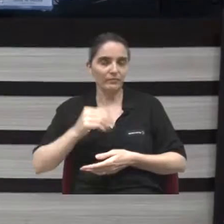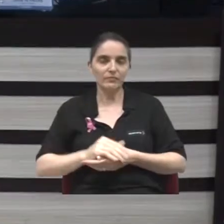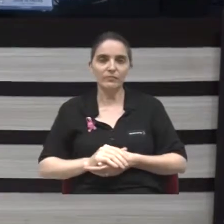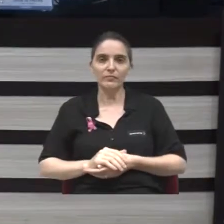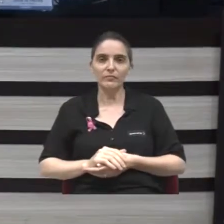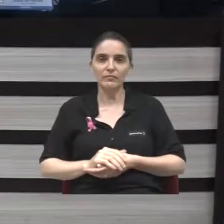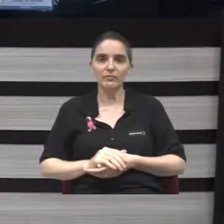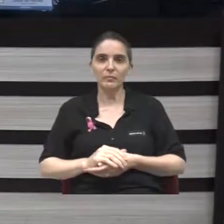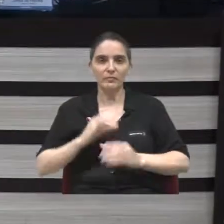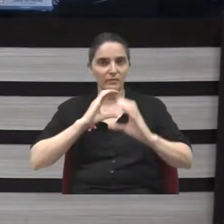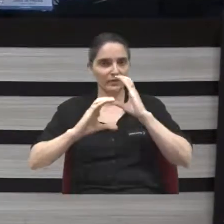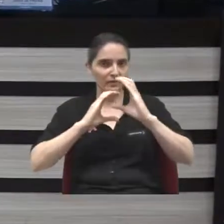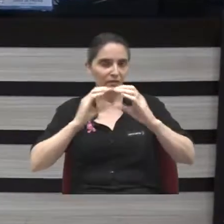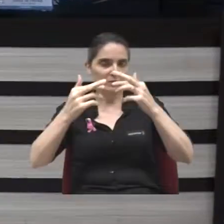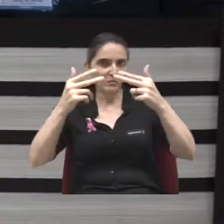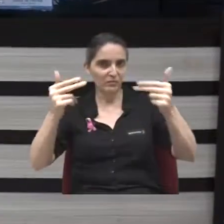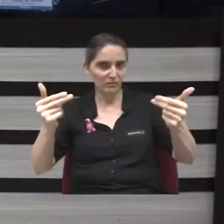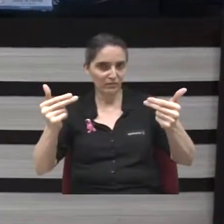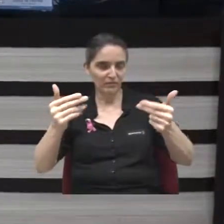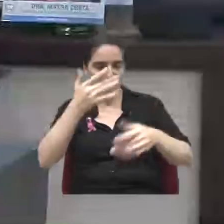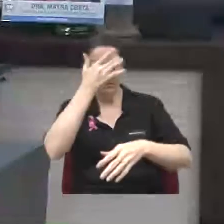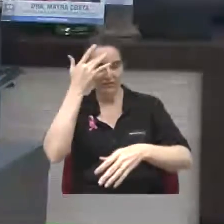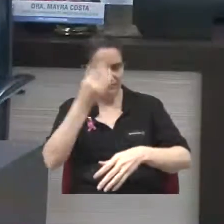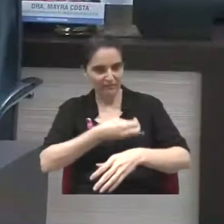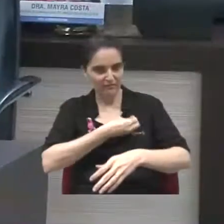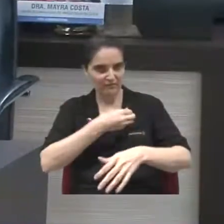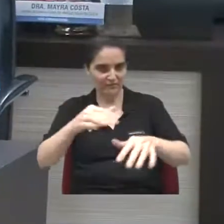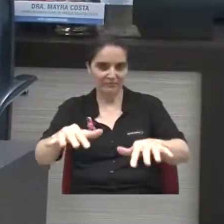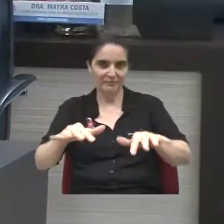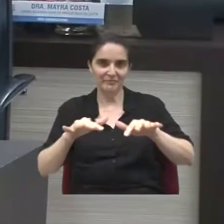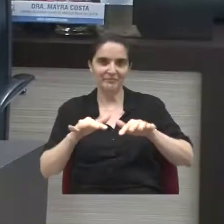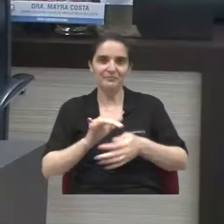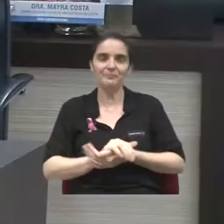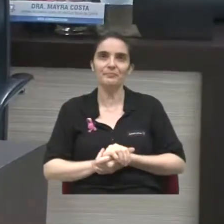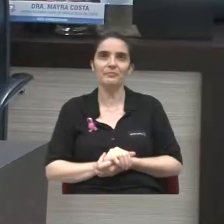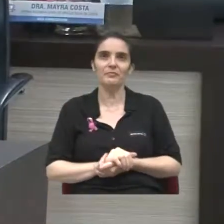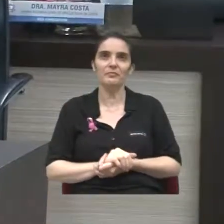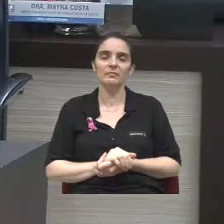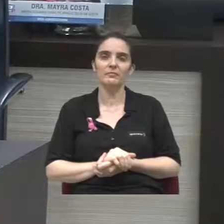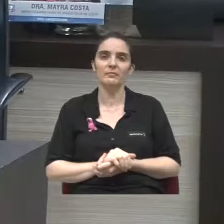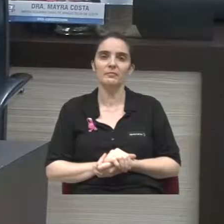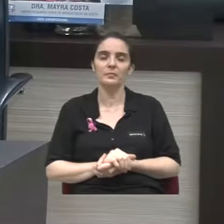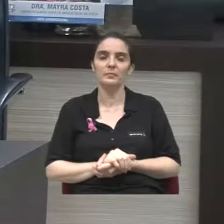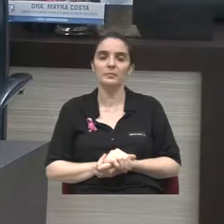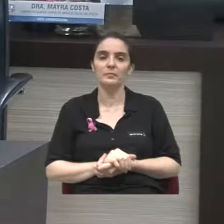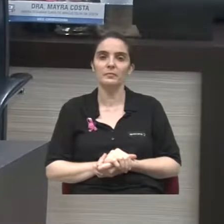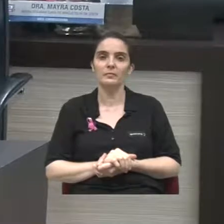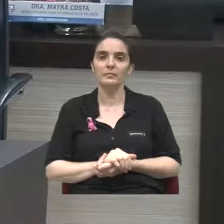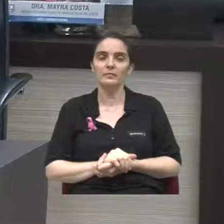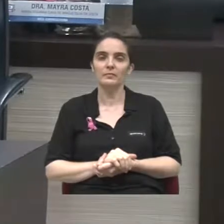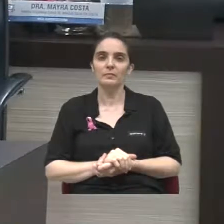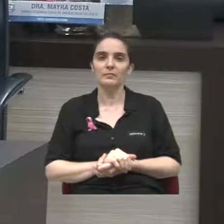de comunicação. Senhor presidente, eu fiquei ouvindo